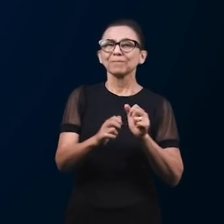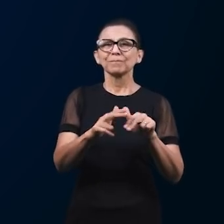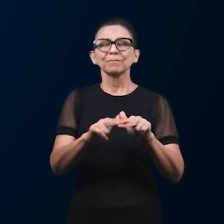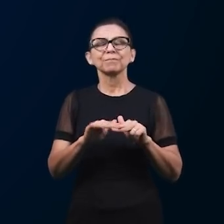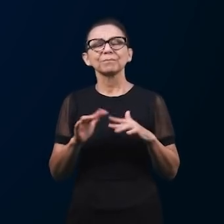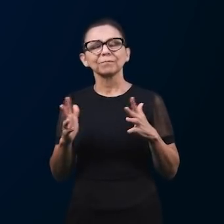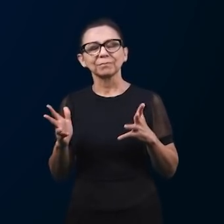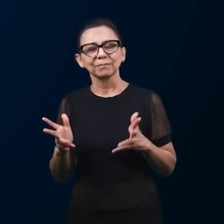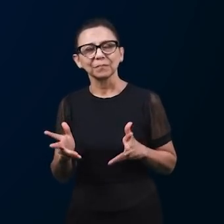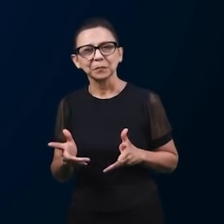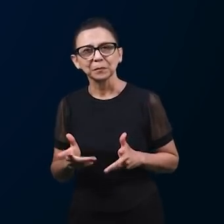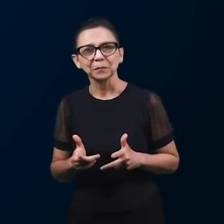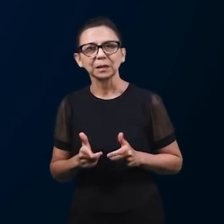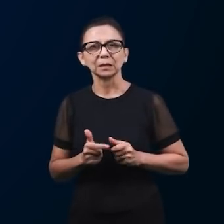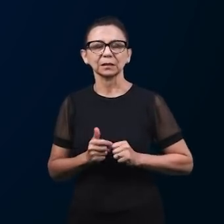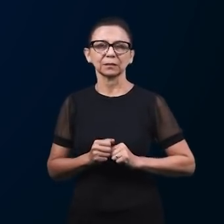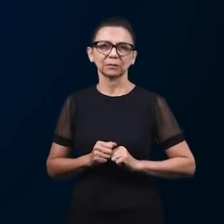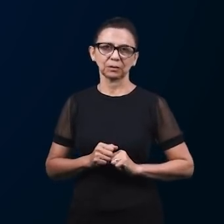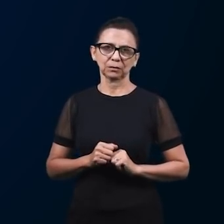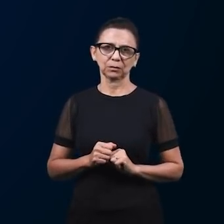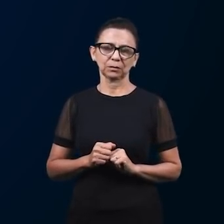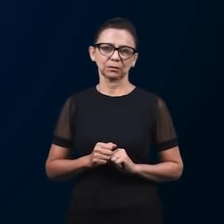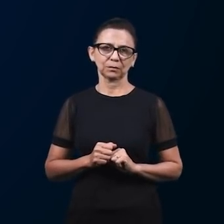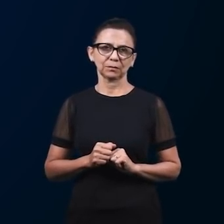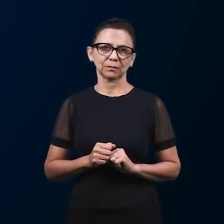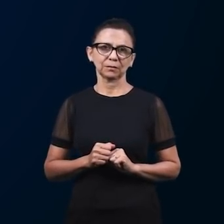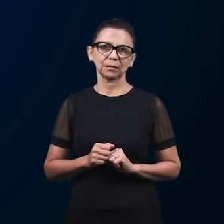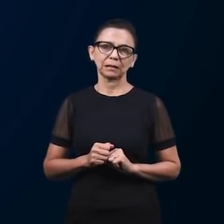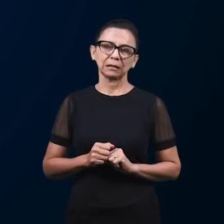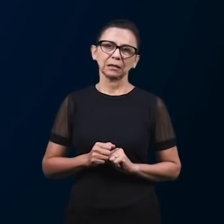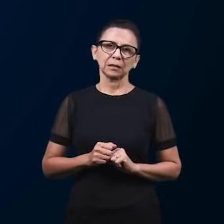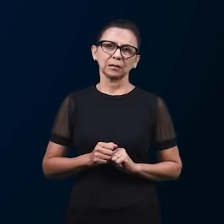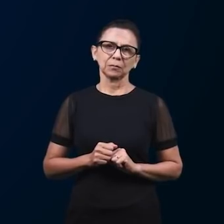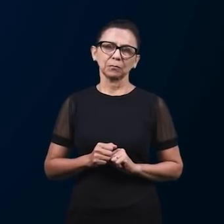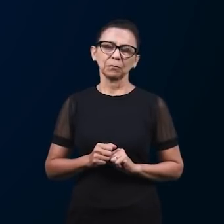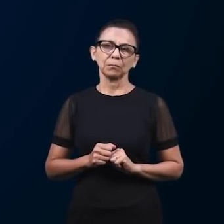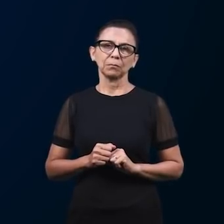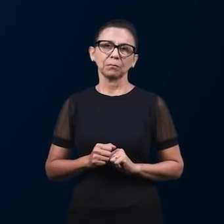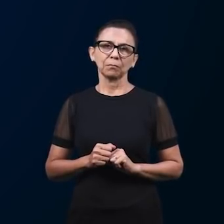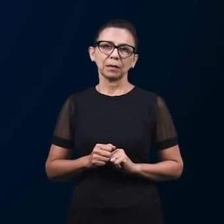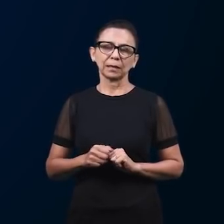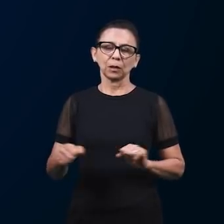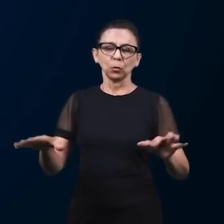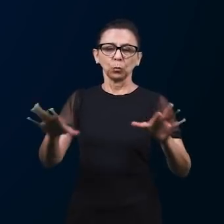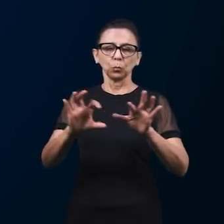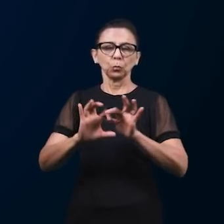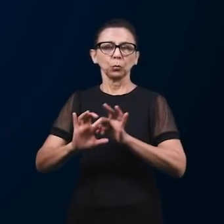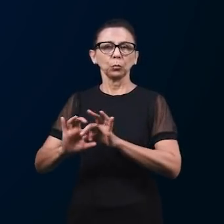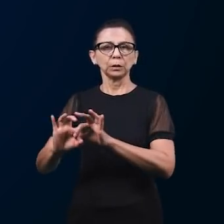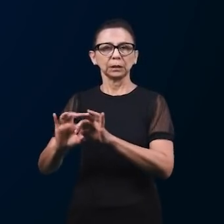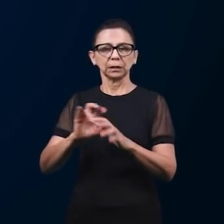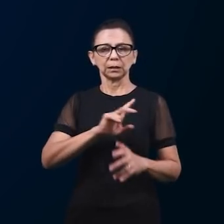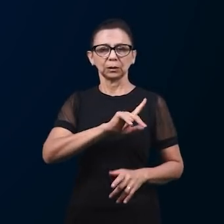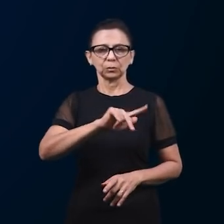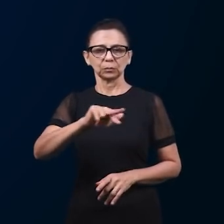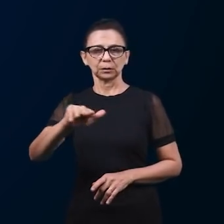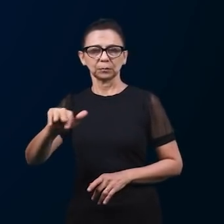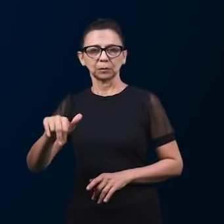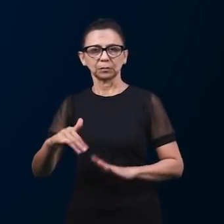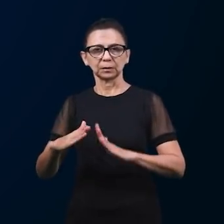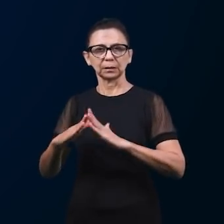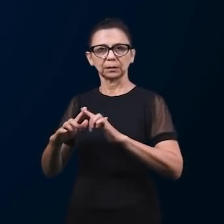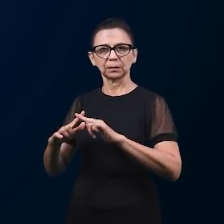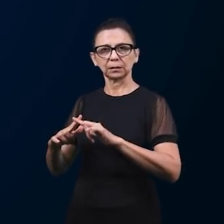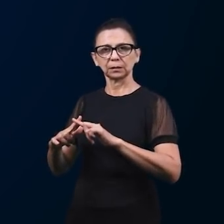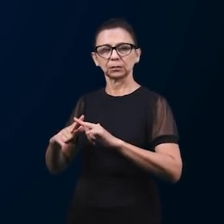um recurso maravilhoso para fortalecer esses laços entre os